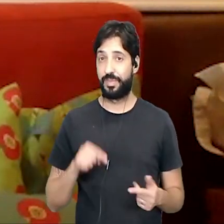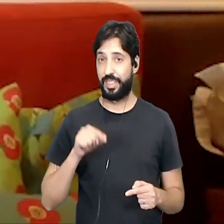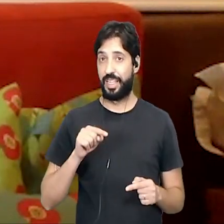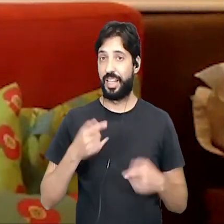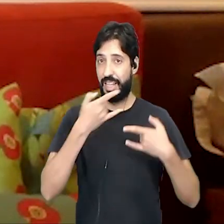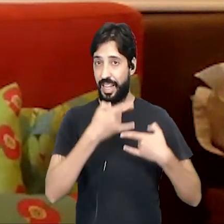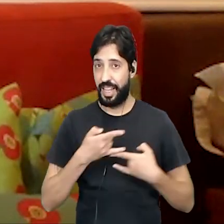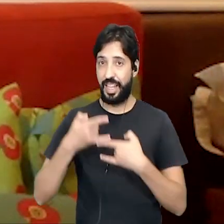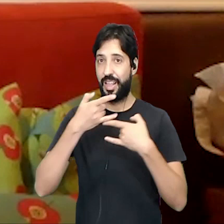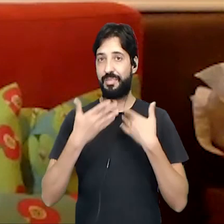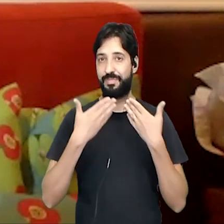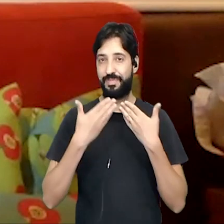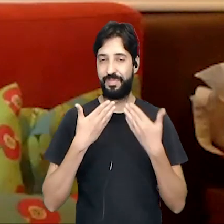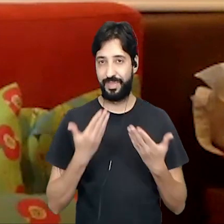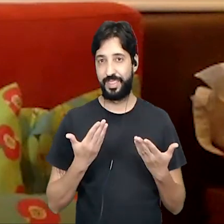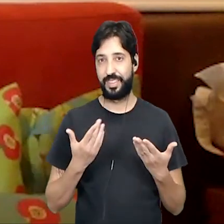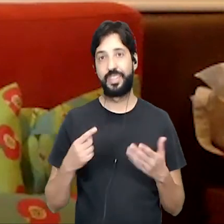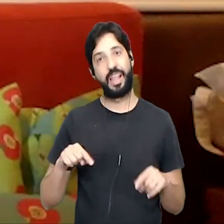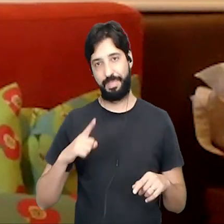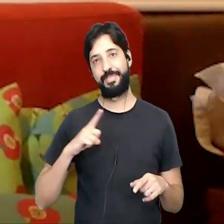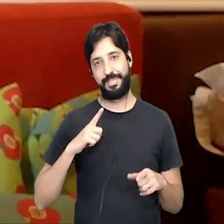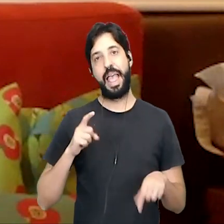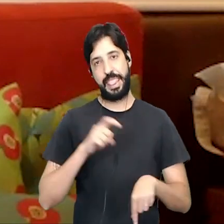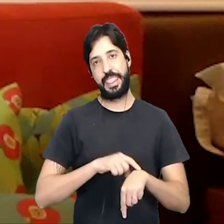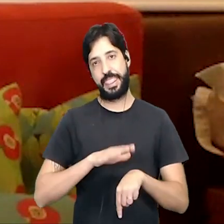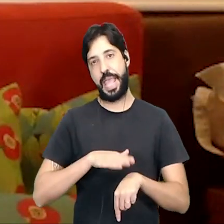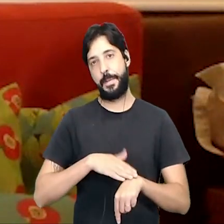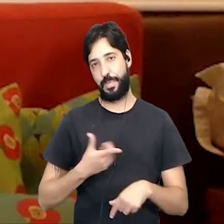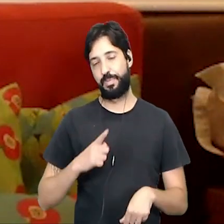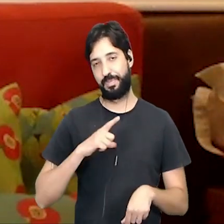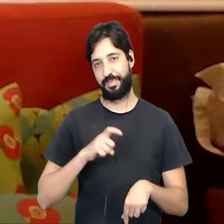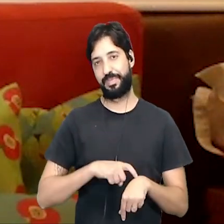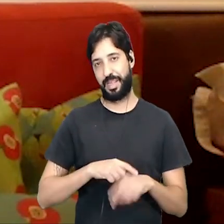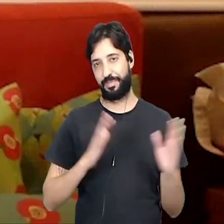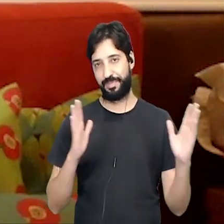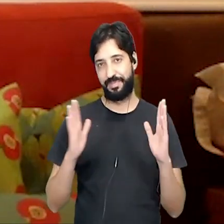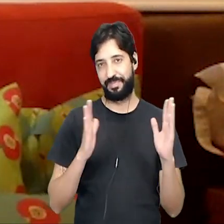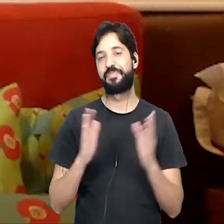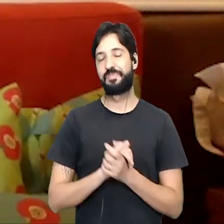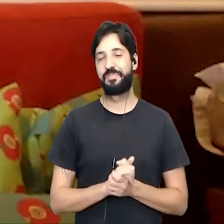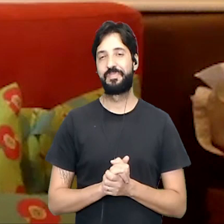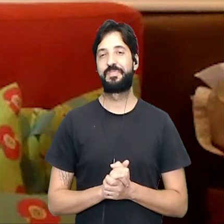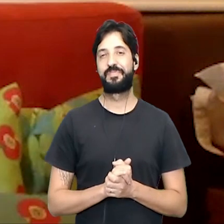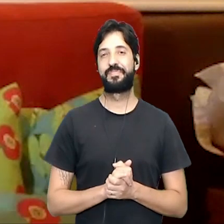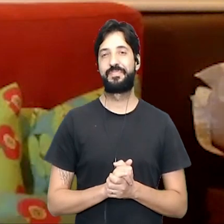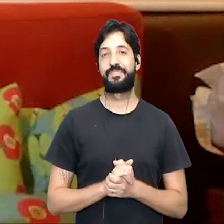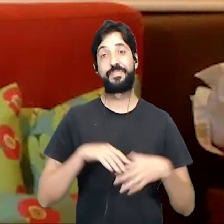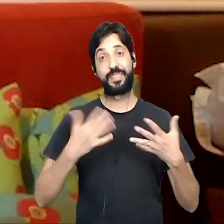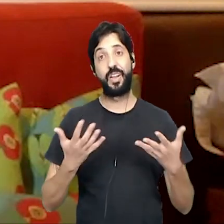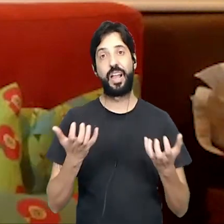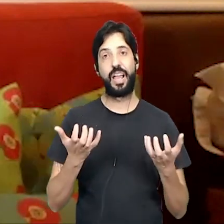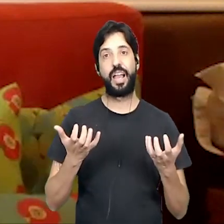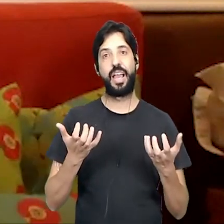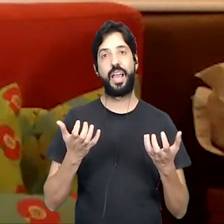no tempo da final dessa conversa, né? Porque ela tem um tempo para